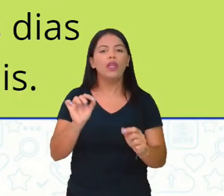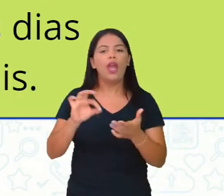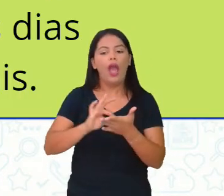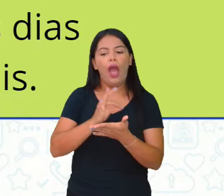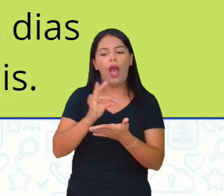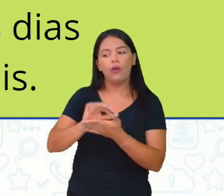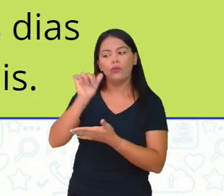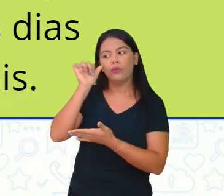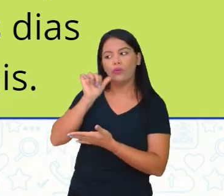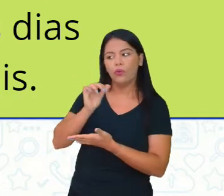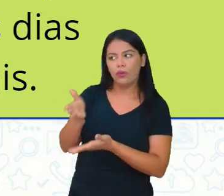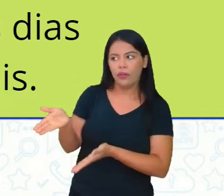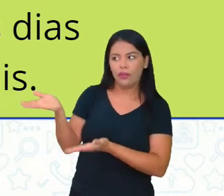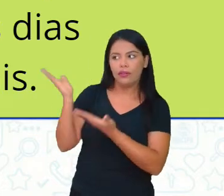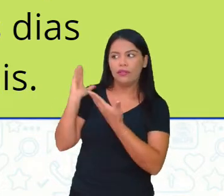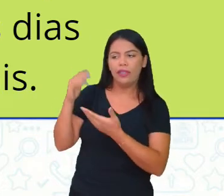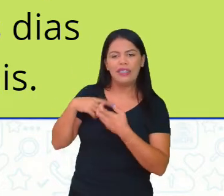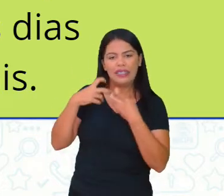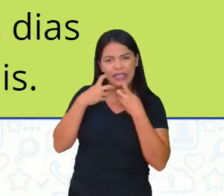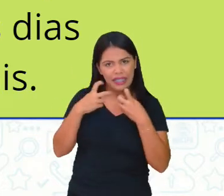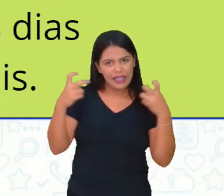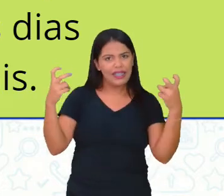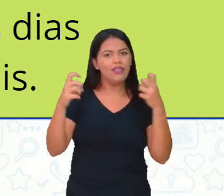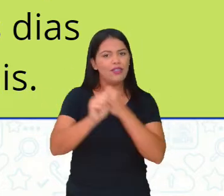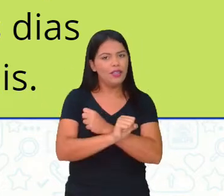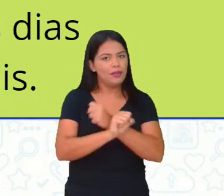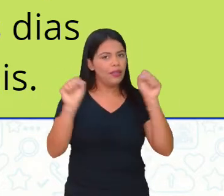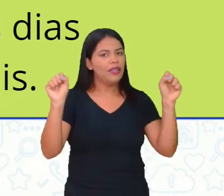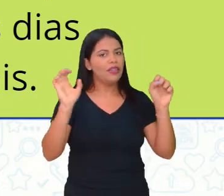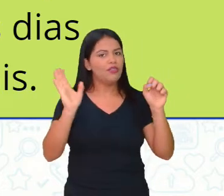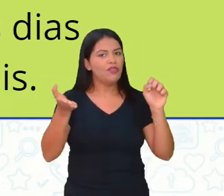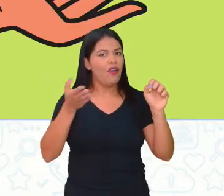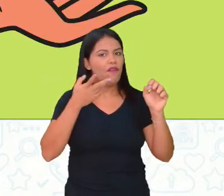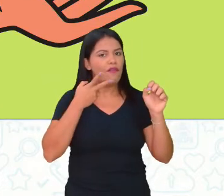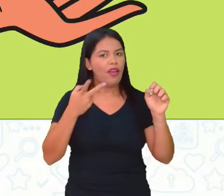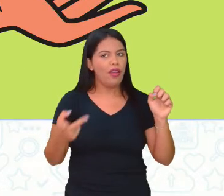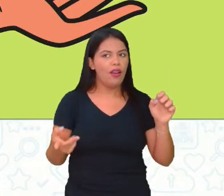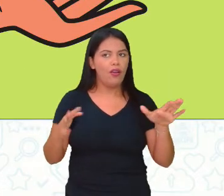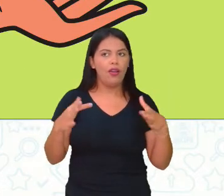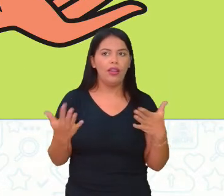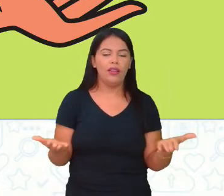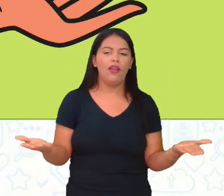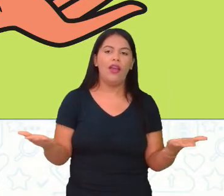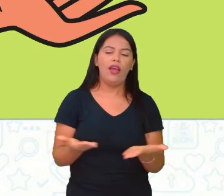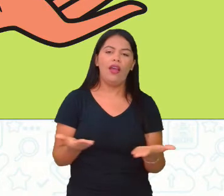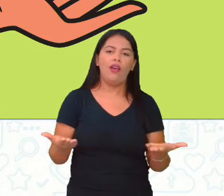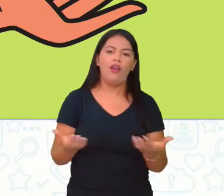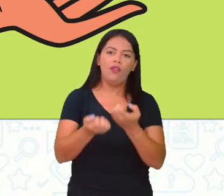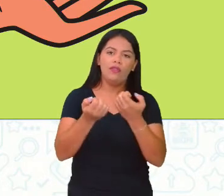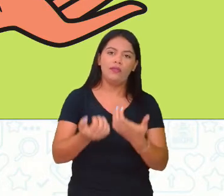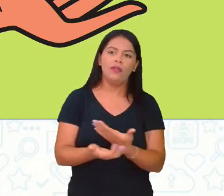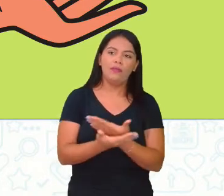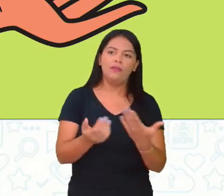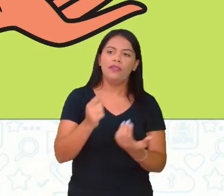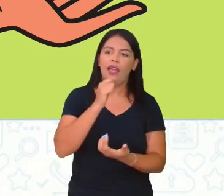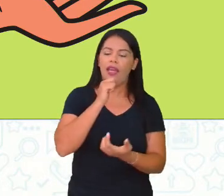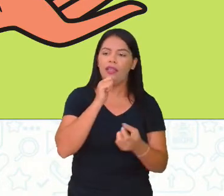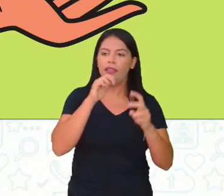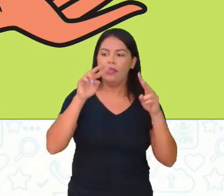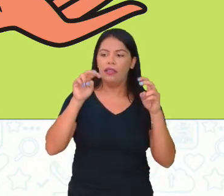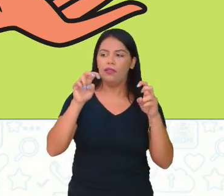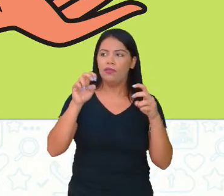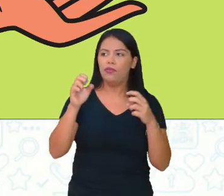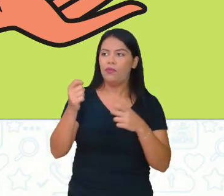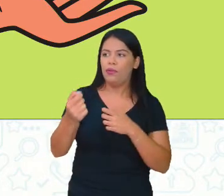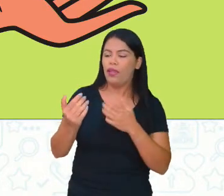não é, desse discurso, desse grito de liberdade já falou, e eu vou falar com vocês ainda sobre algumas citações que